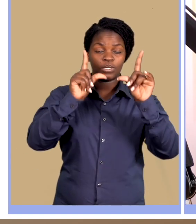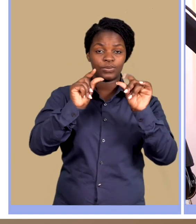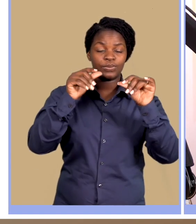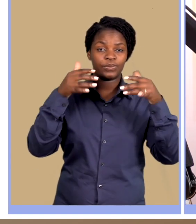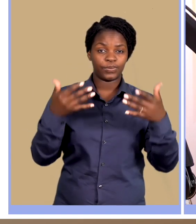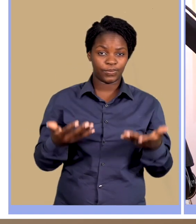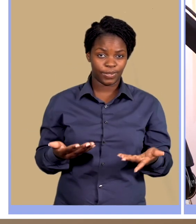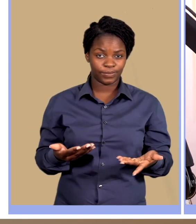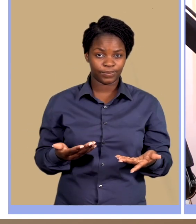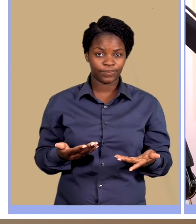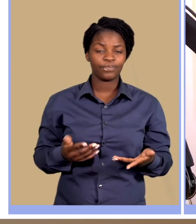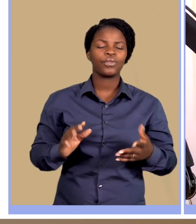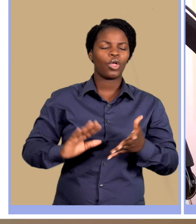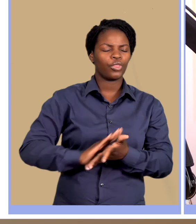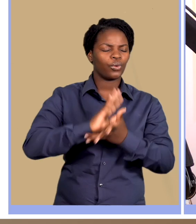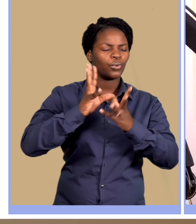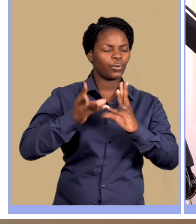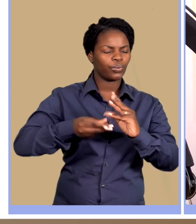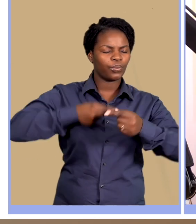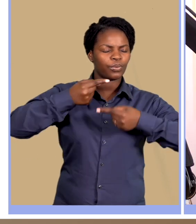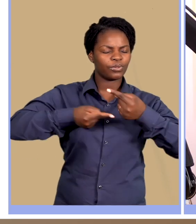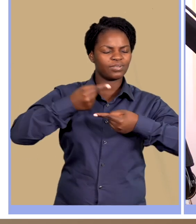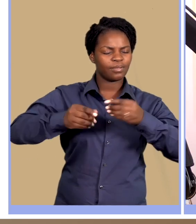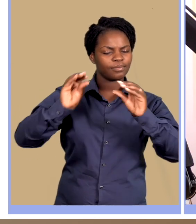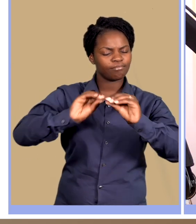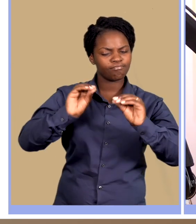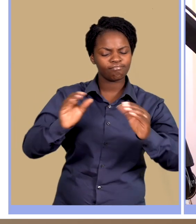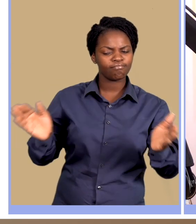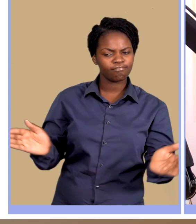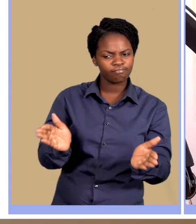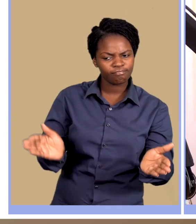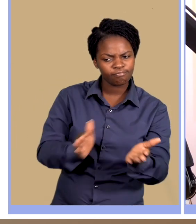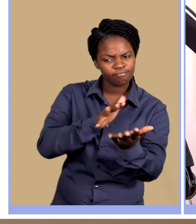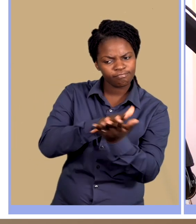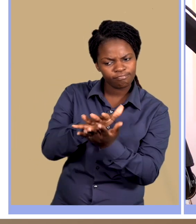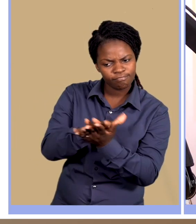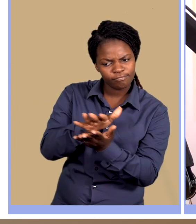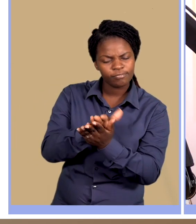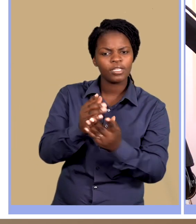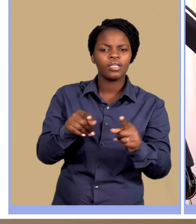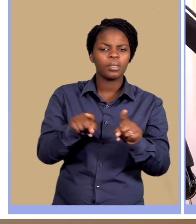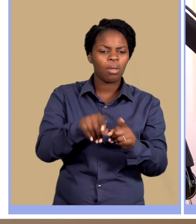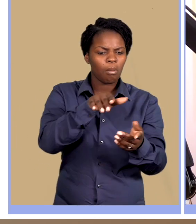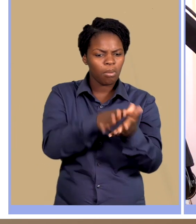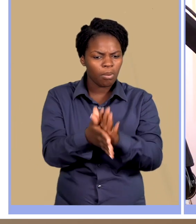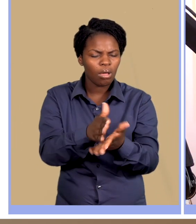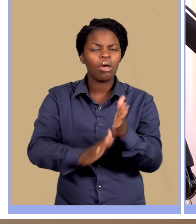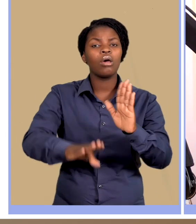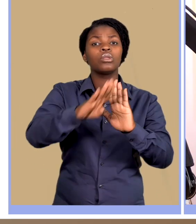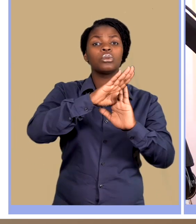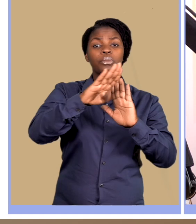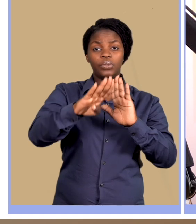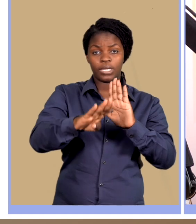é abordar todo o processo de educação, sensibilização e implementação de